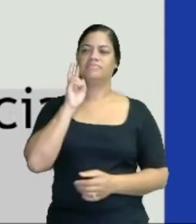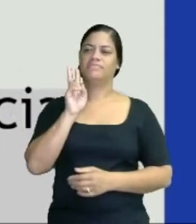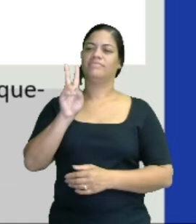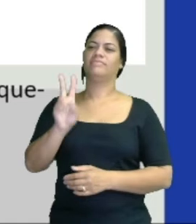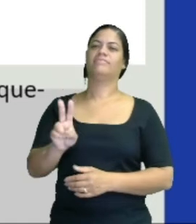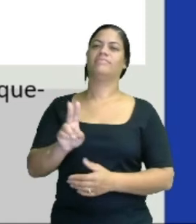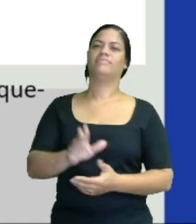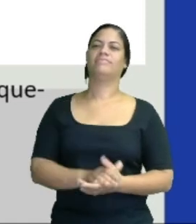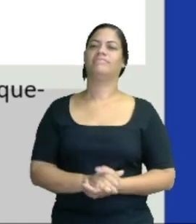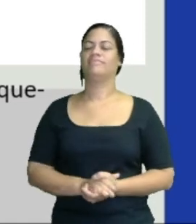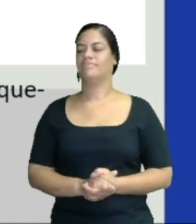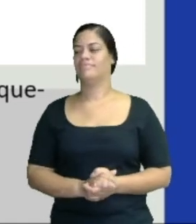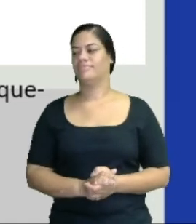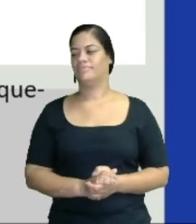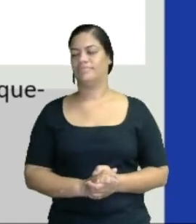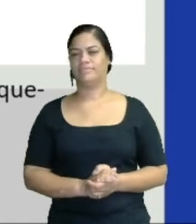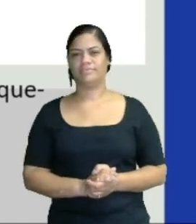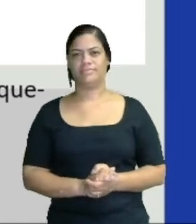vendo.